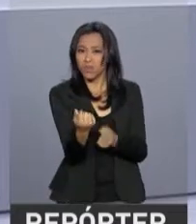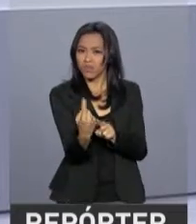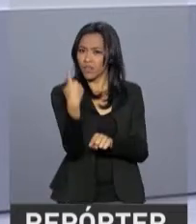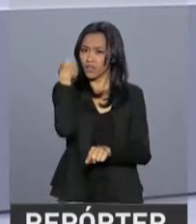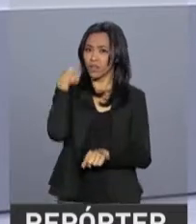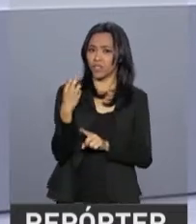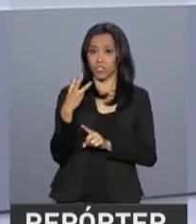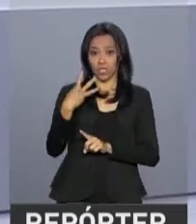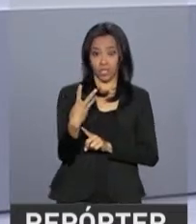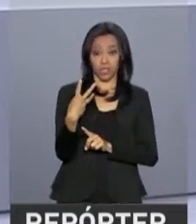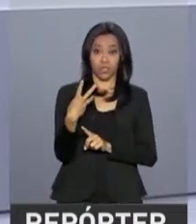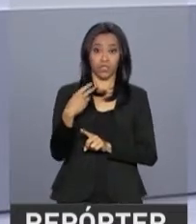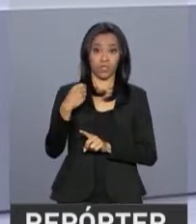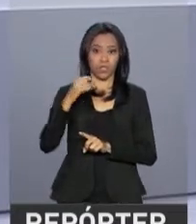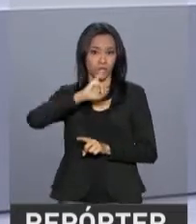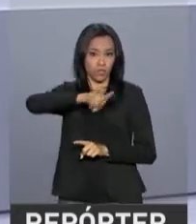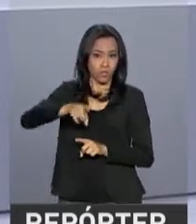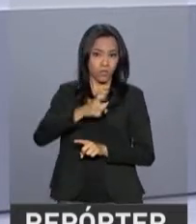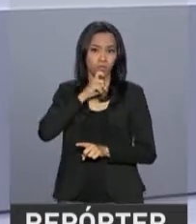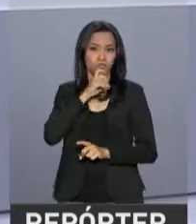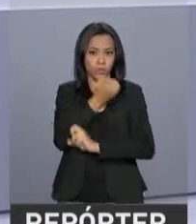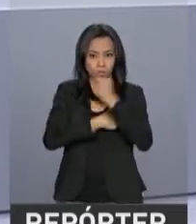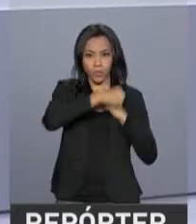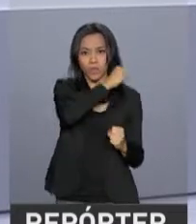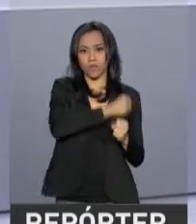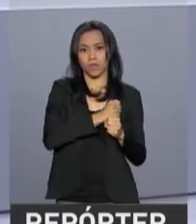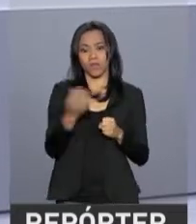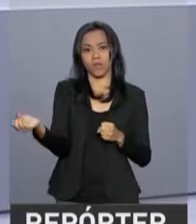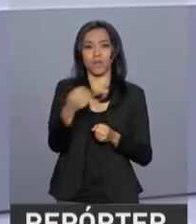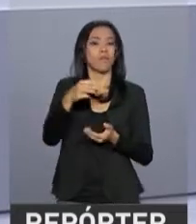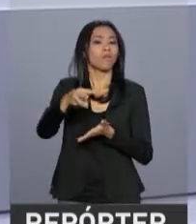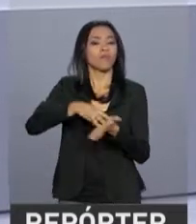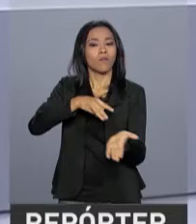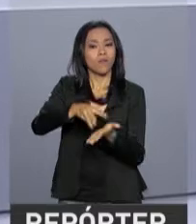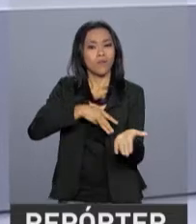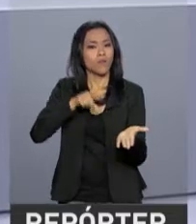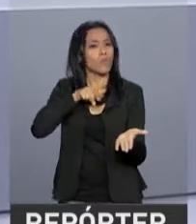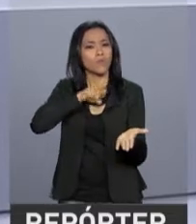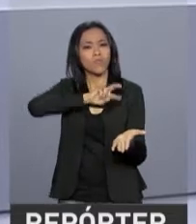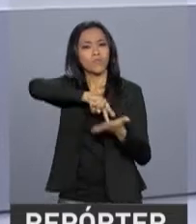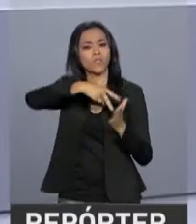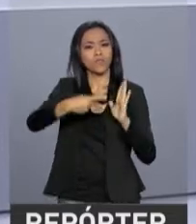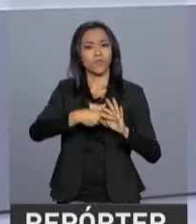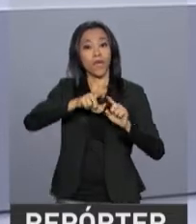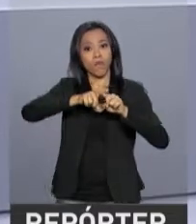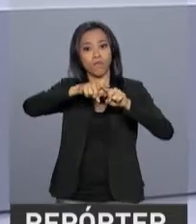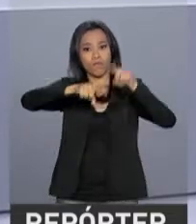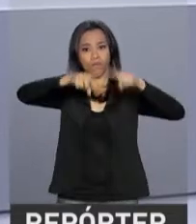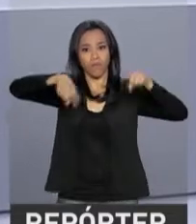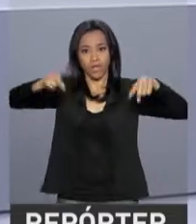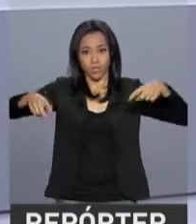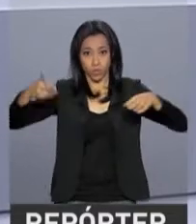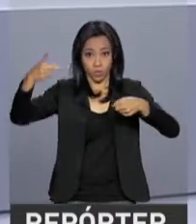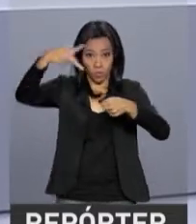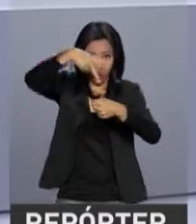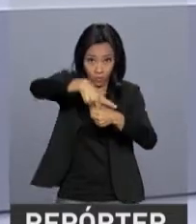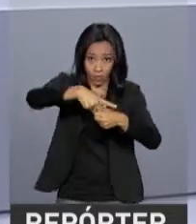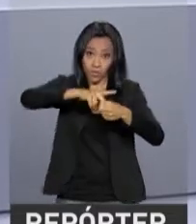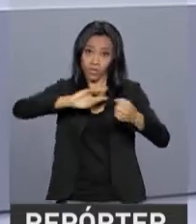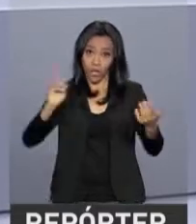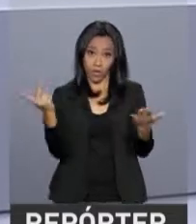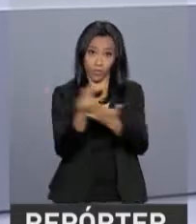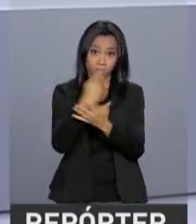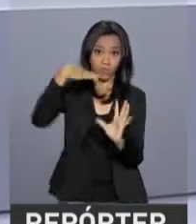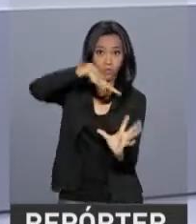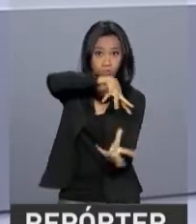3 de julho do ano passado pela nova metodologia os reajustes refletem as variações do petróleo e derivados no mercado internacional